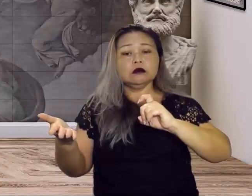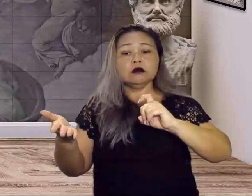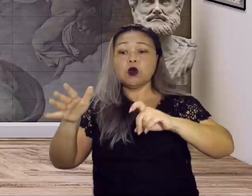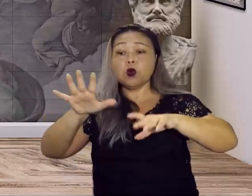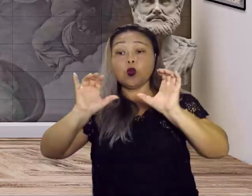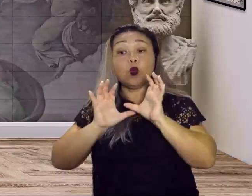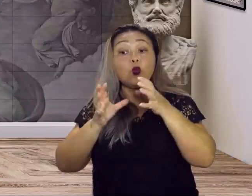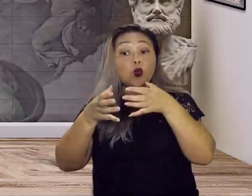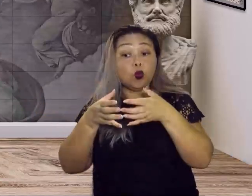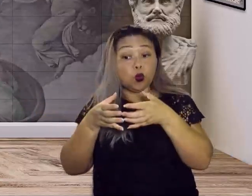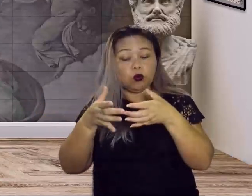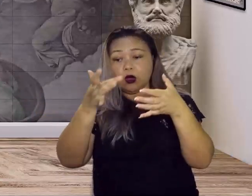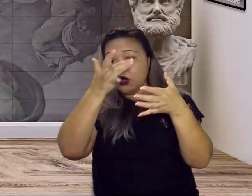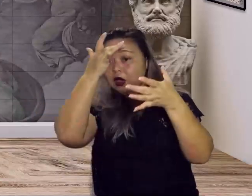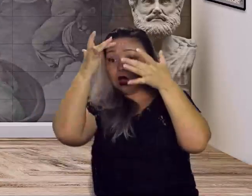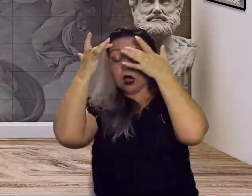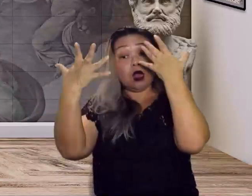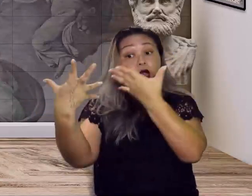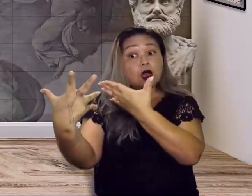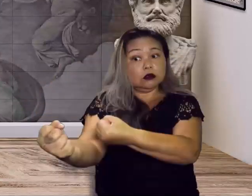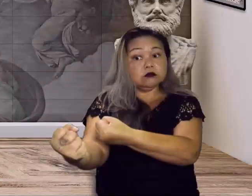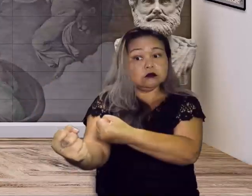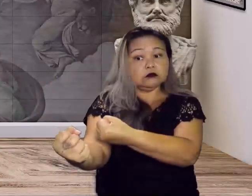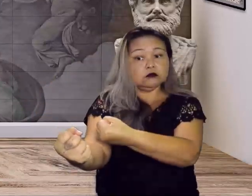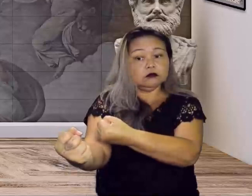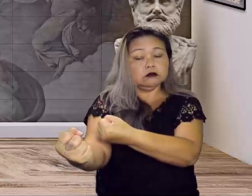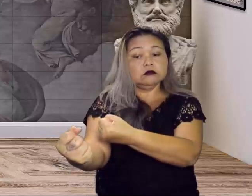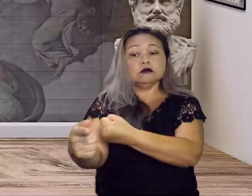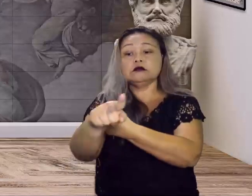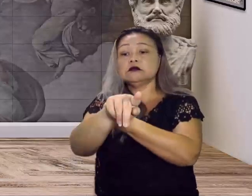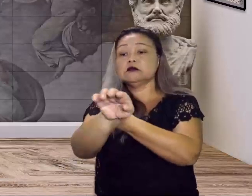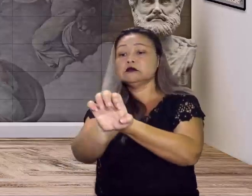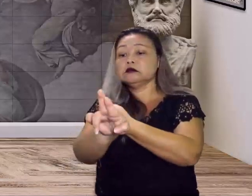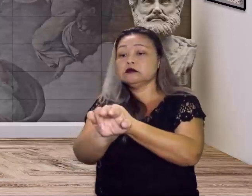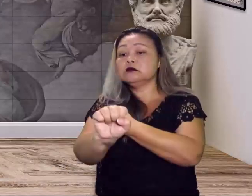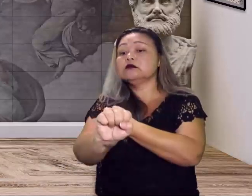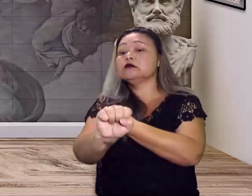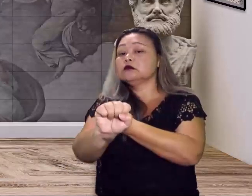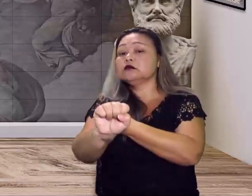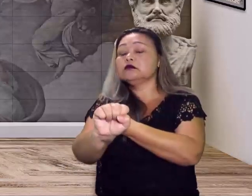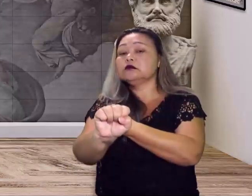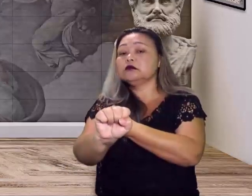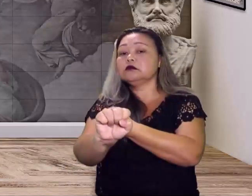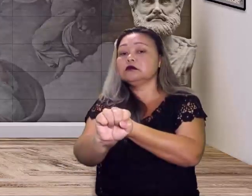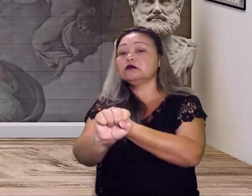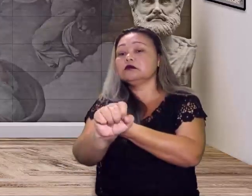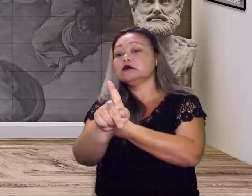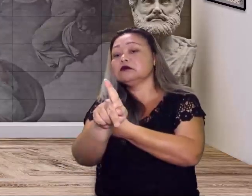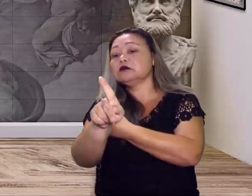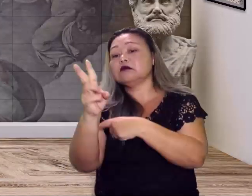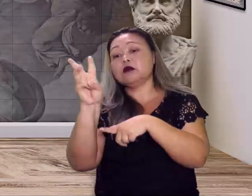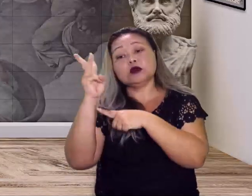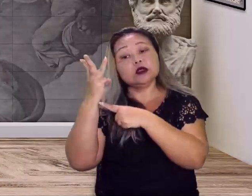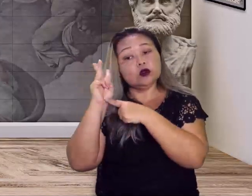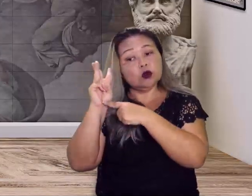um grupo, né, de pessoas aceitaram eles. Zeus, até cultuavam, né?